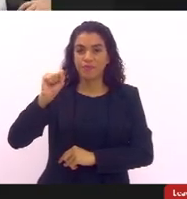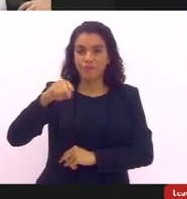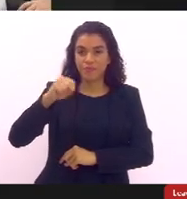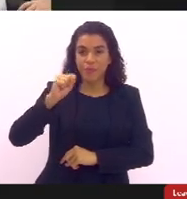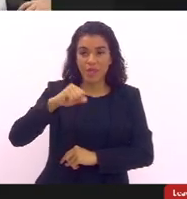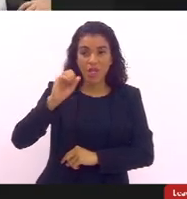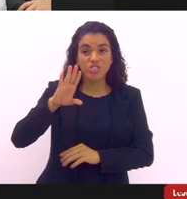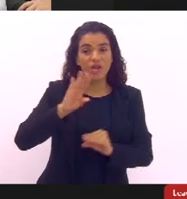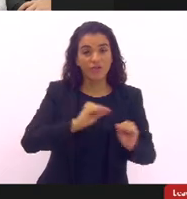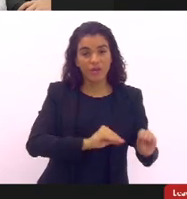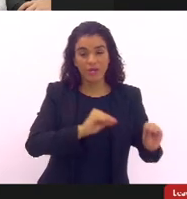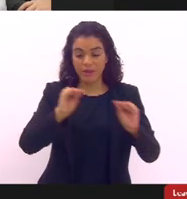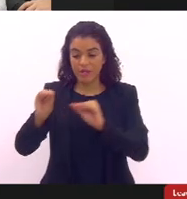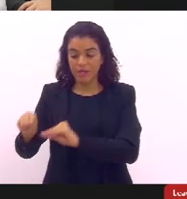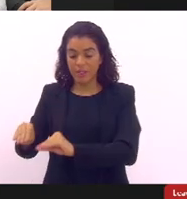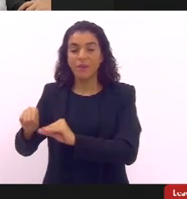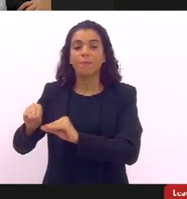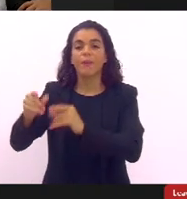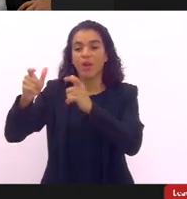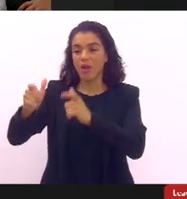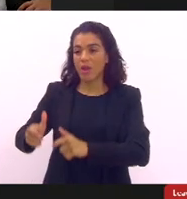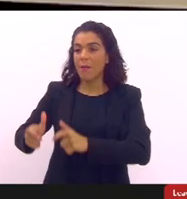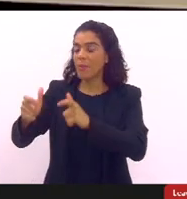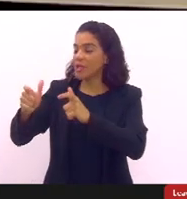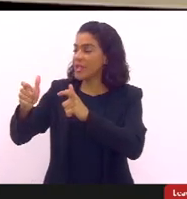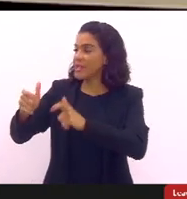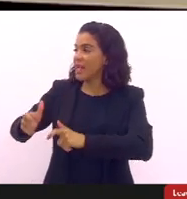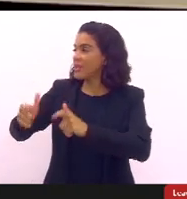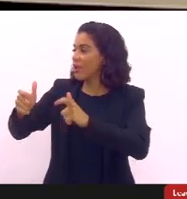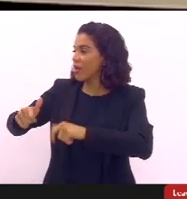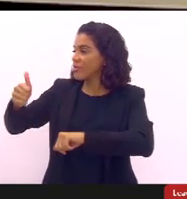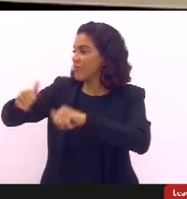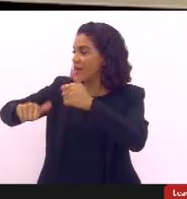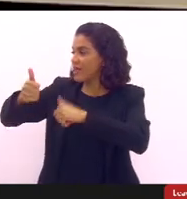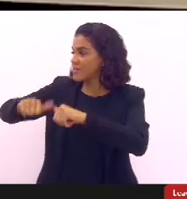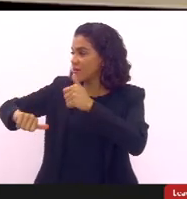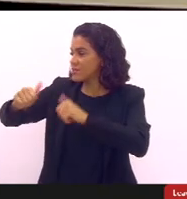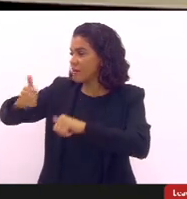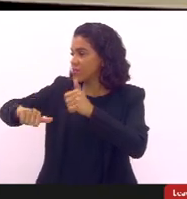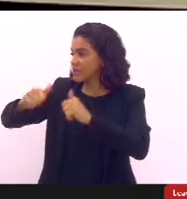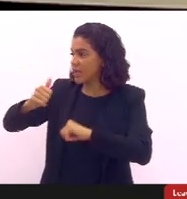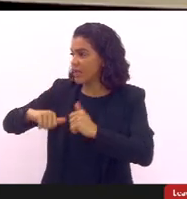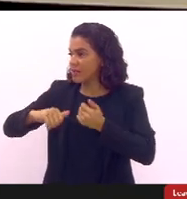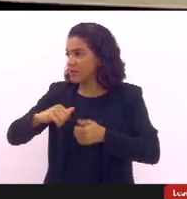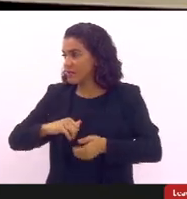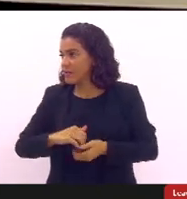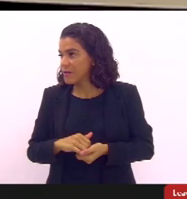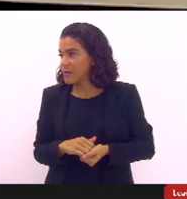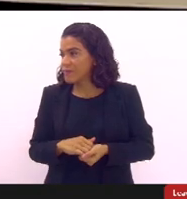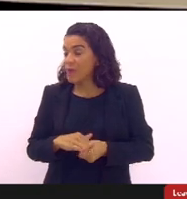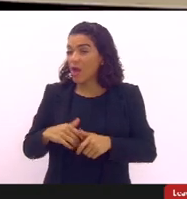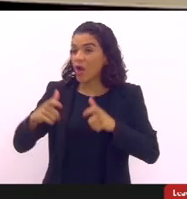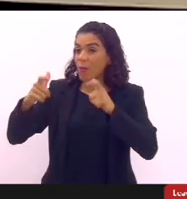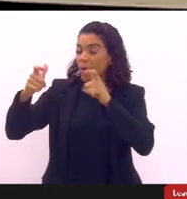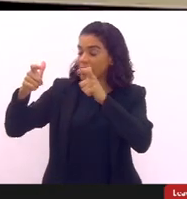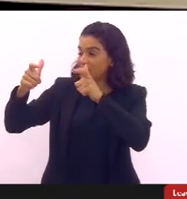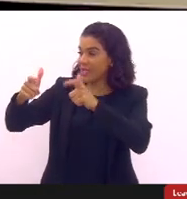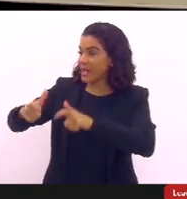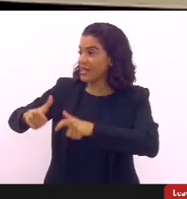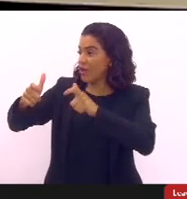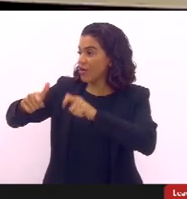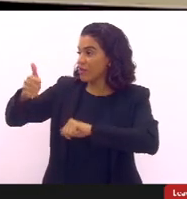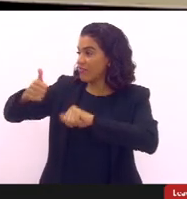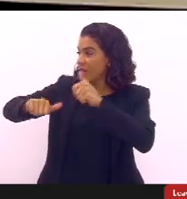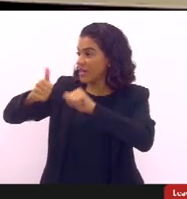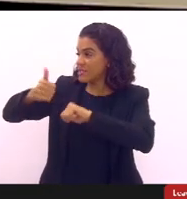Ele já foi transferido para a porta de entrada. Hoje chegou lá, mas falou: ah, não pode instalar porque não tem ar-condicionado, ele precisa de ar-condicionado para